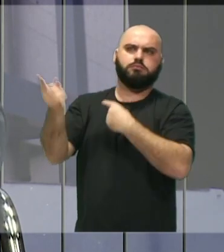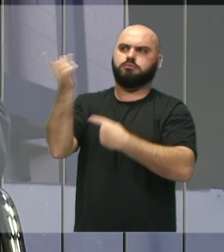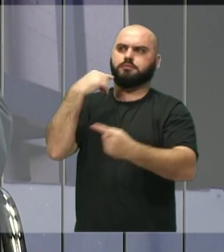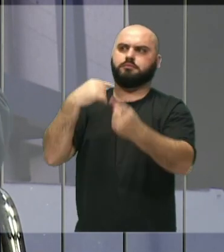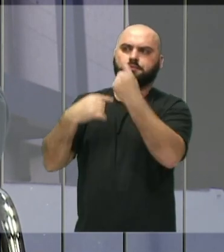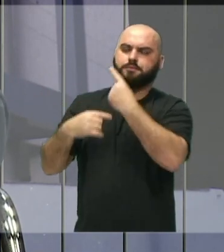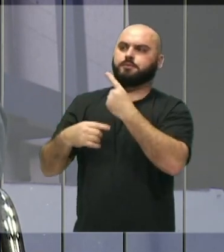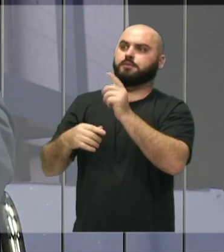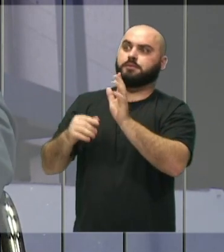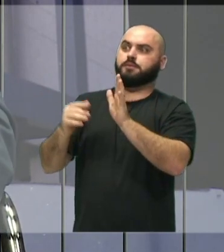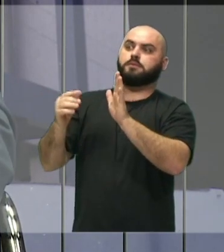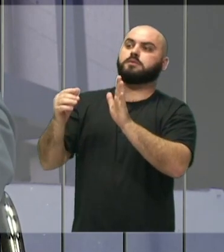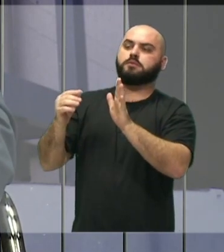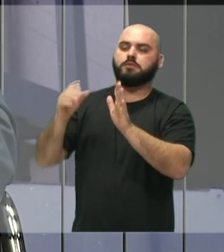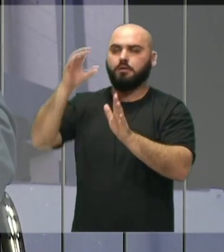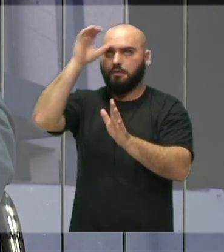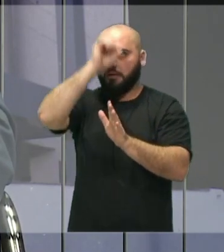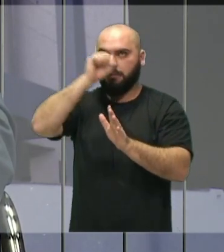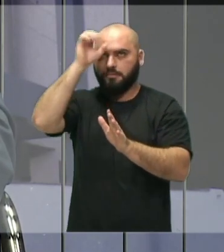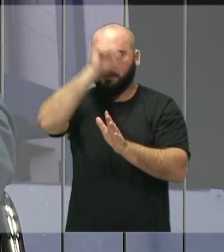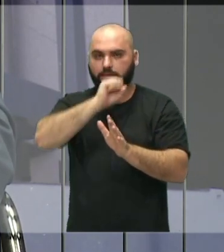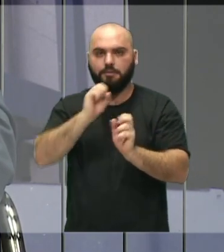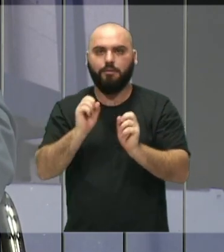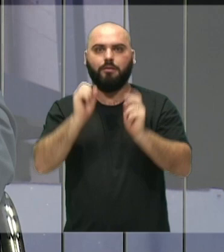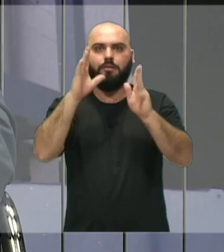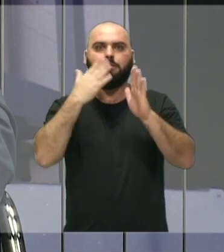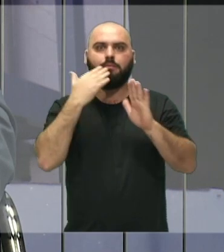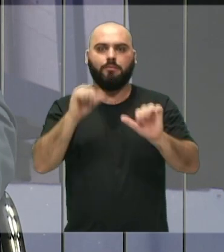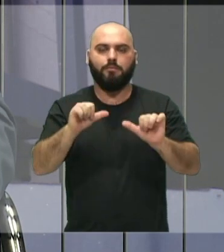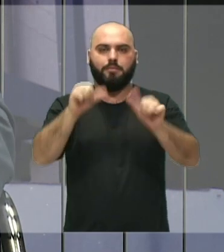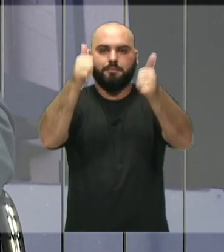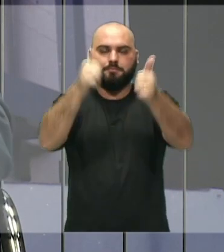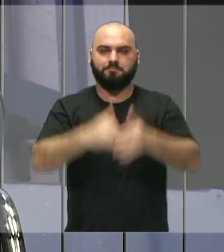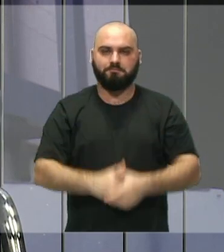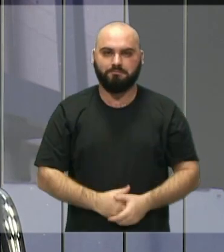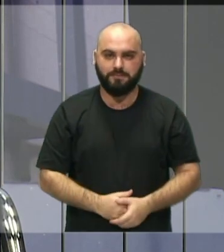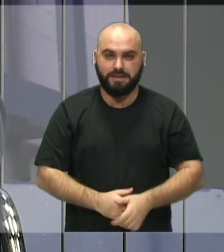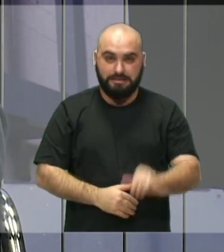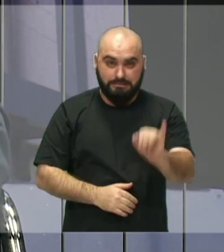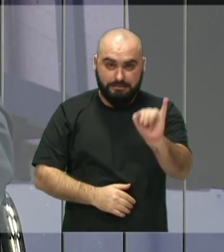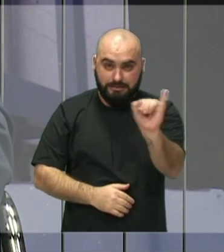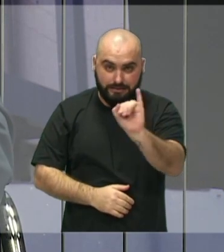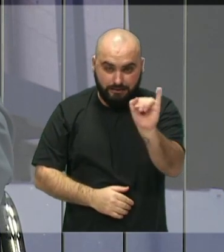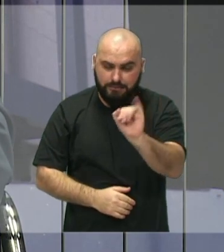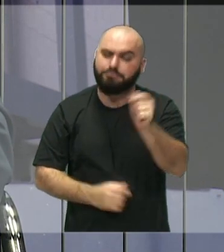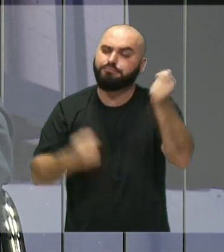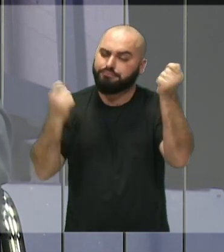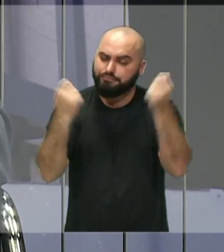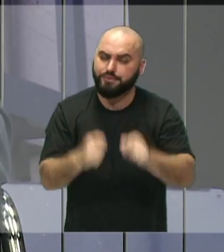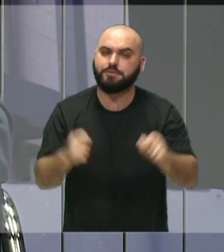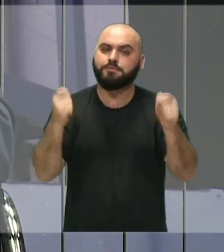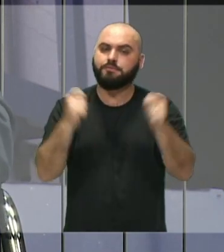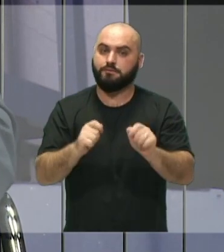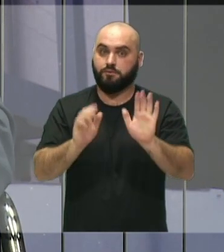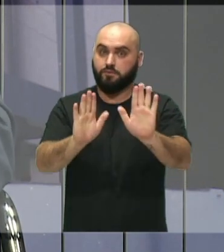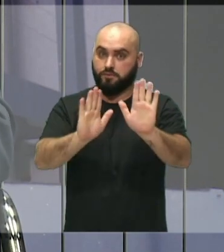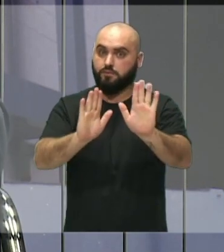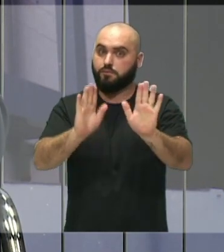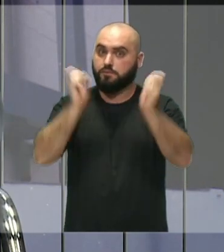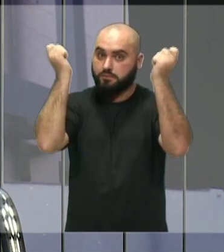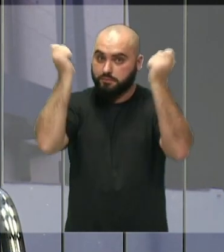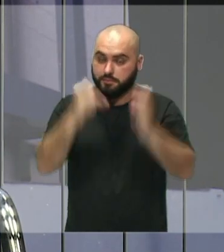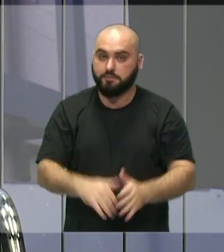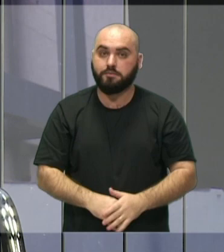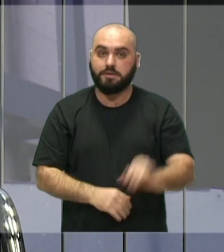cima naquela ocasião onde vem a crítica, né? Itajaí, ela precisa ainda, olha só o que eu vou dizer, ela